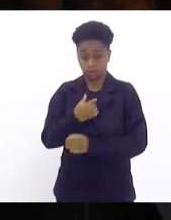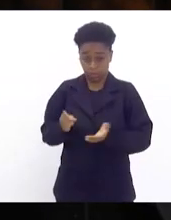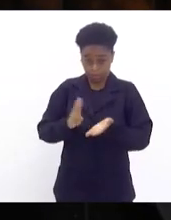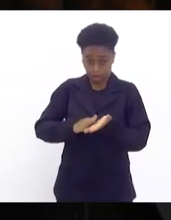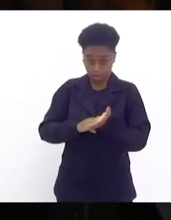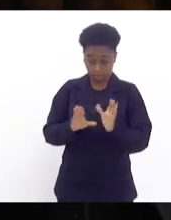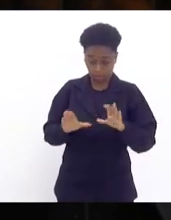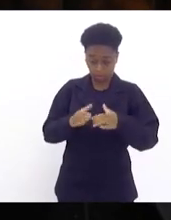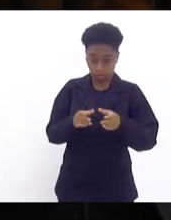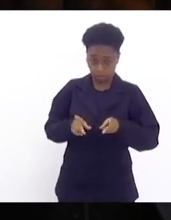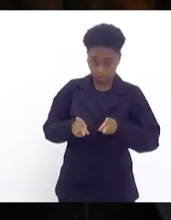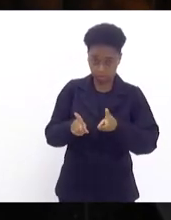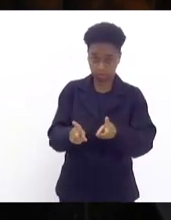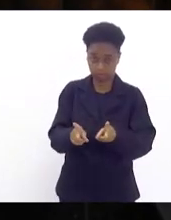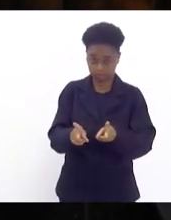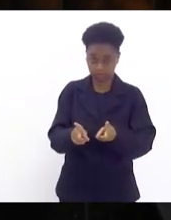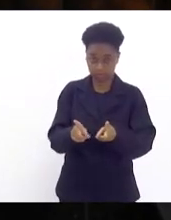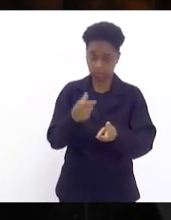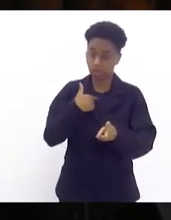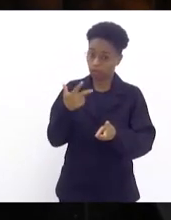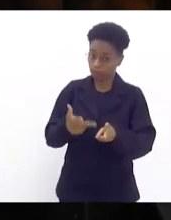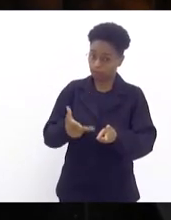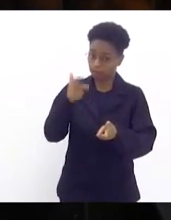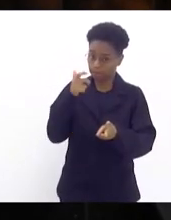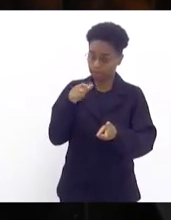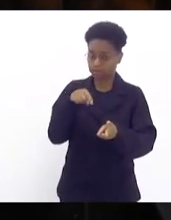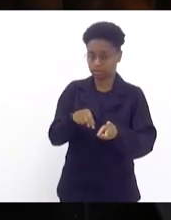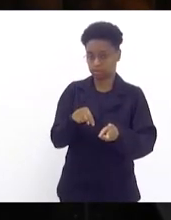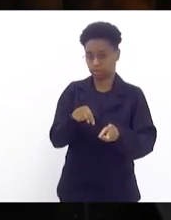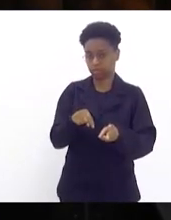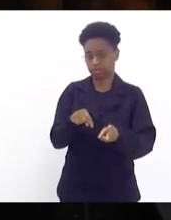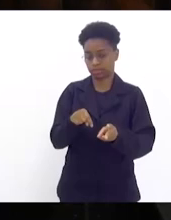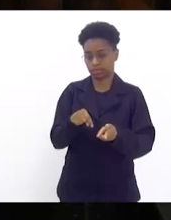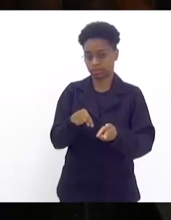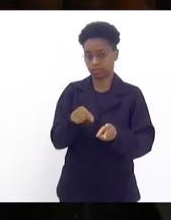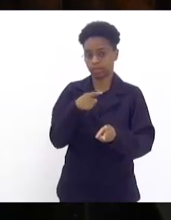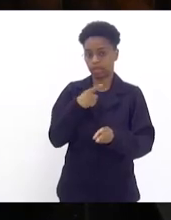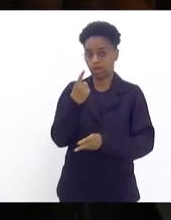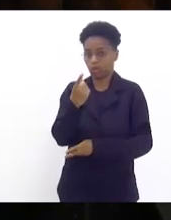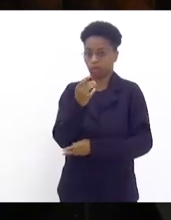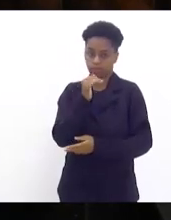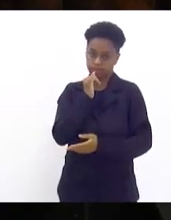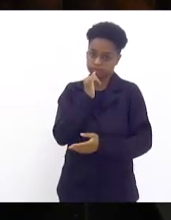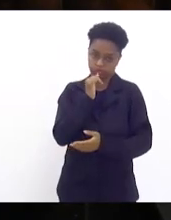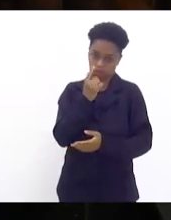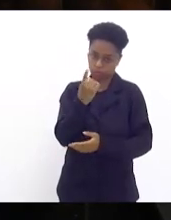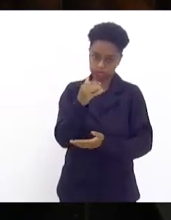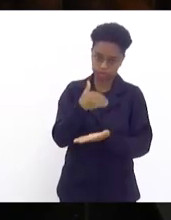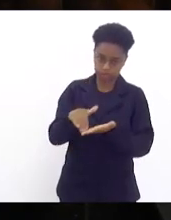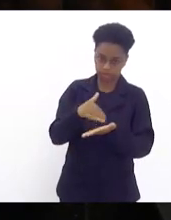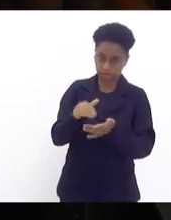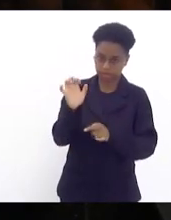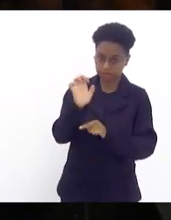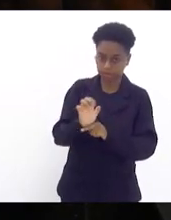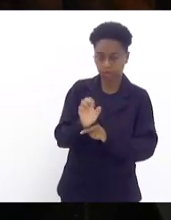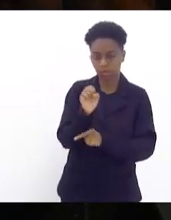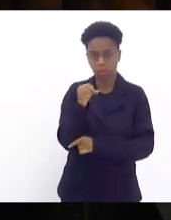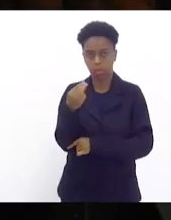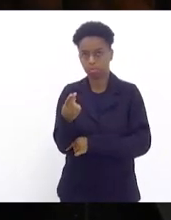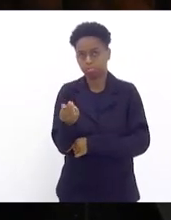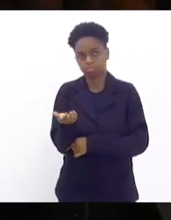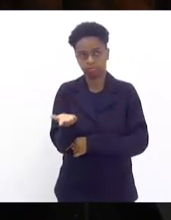permanente e verifica que um secretário de estado ou